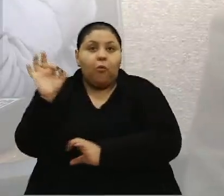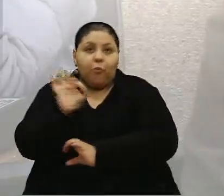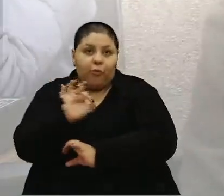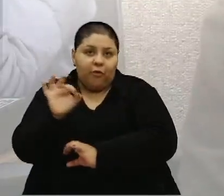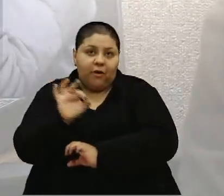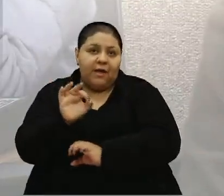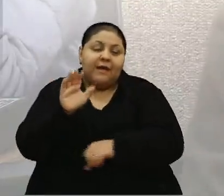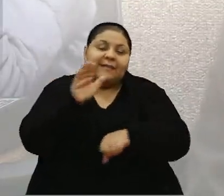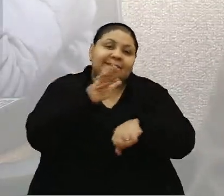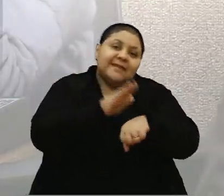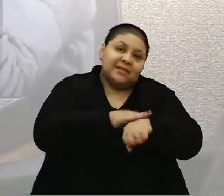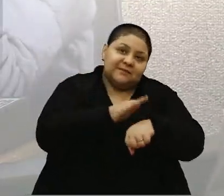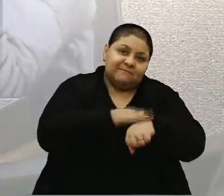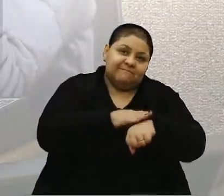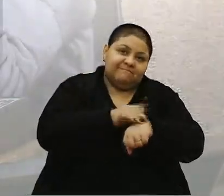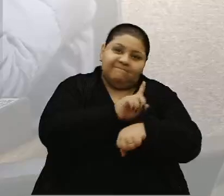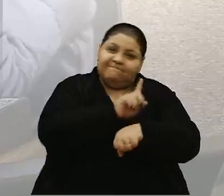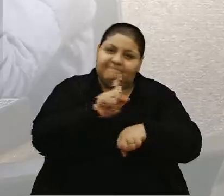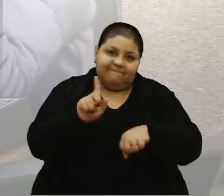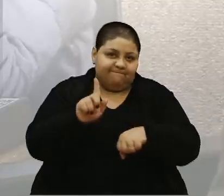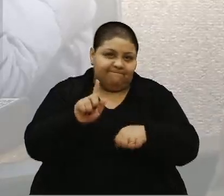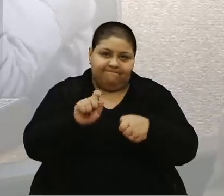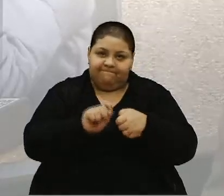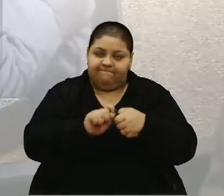momento não fará.